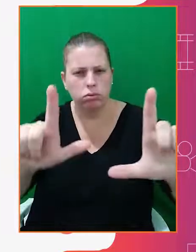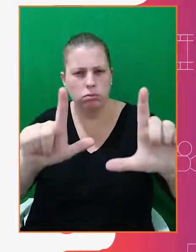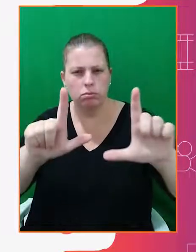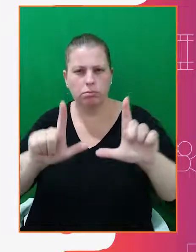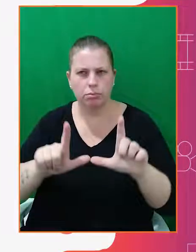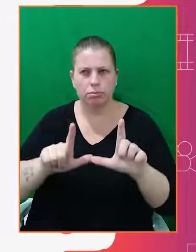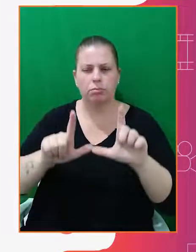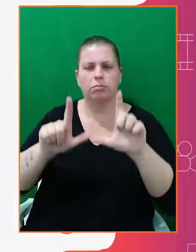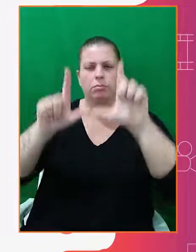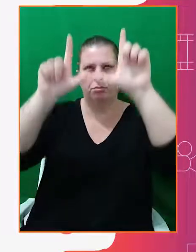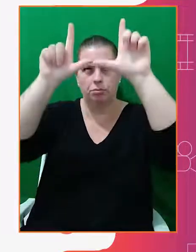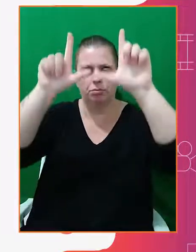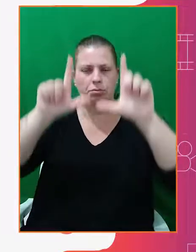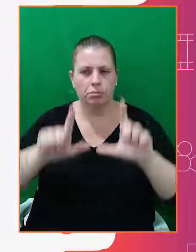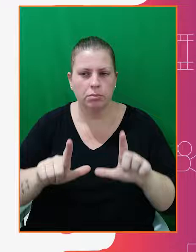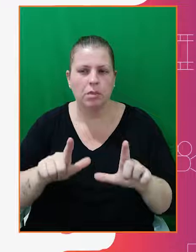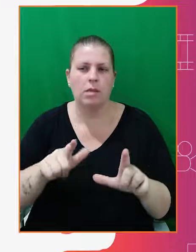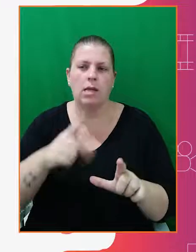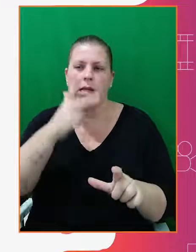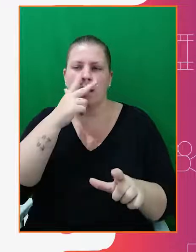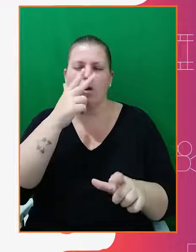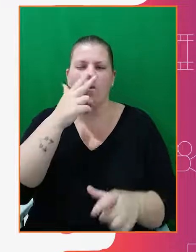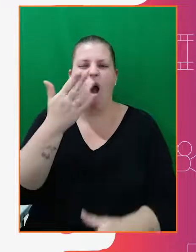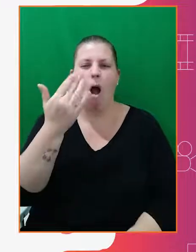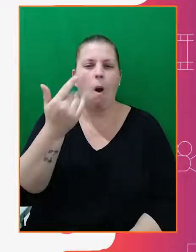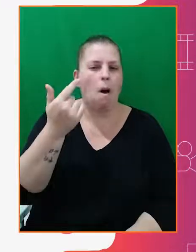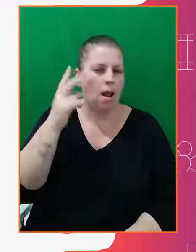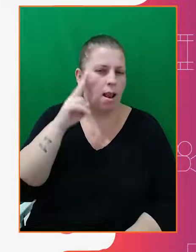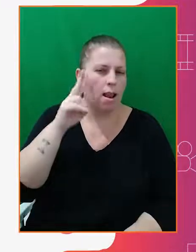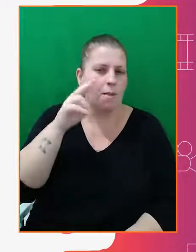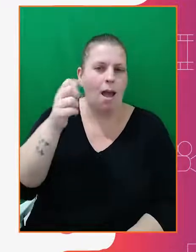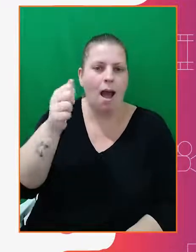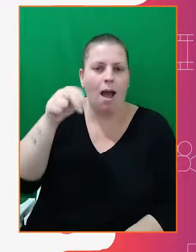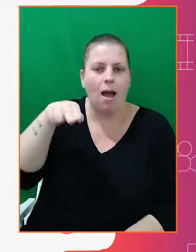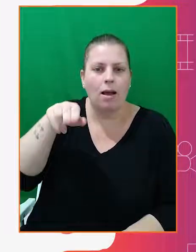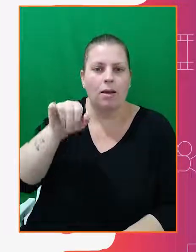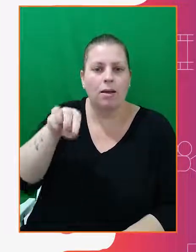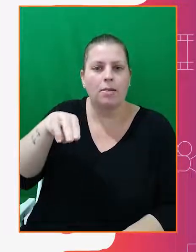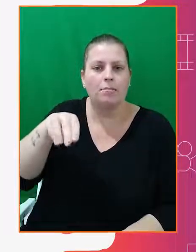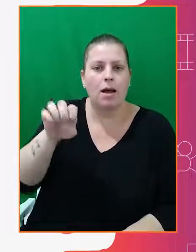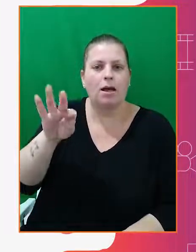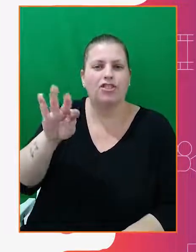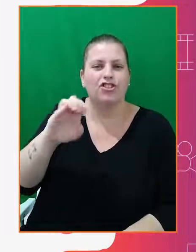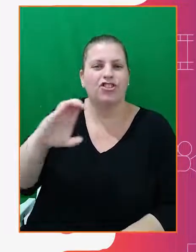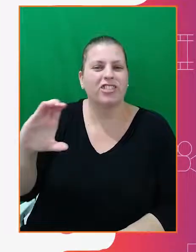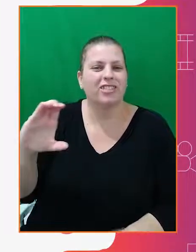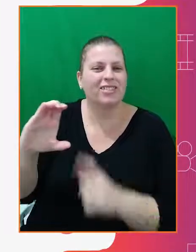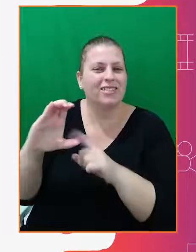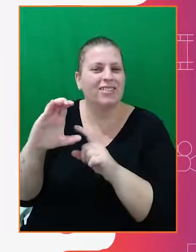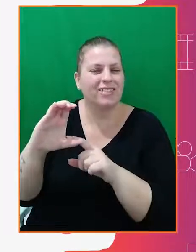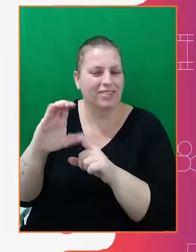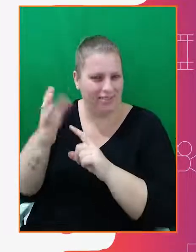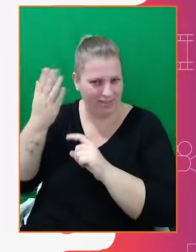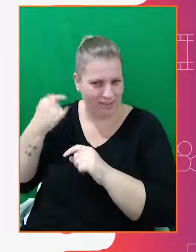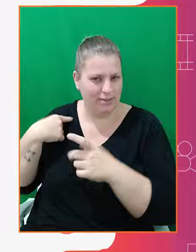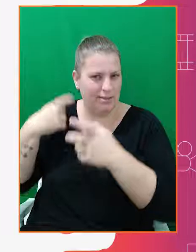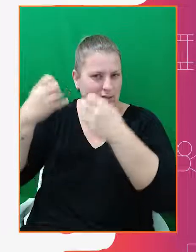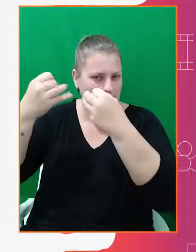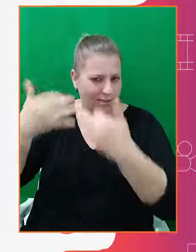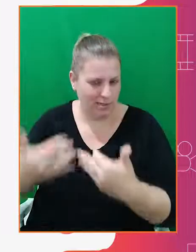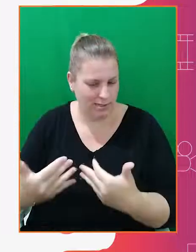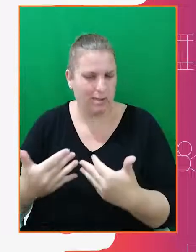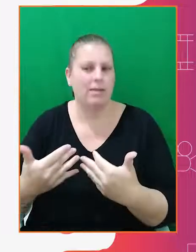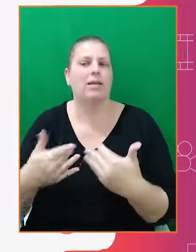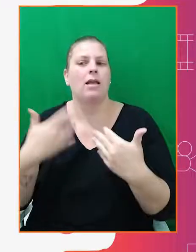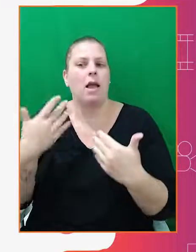e definir alguns pontos chaves da animação. Ela é uma espécie de animatic do 3D. Ela é uma etapa também que é processual, porque